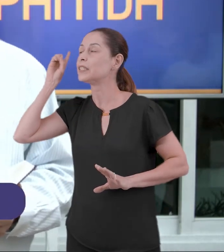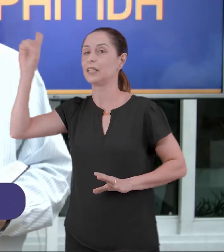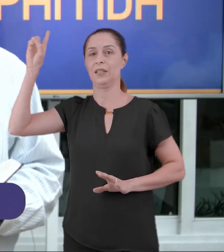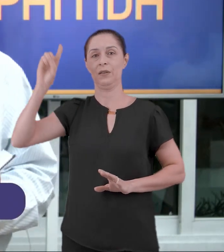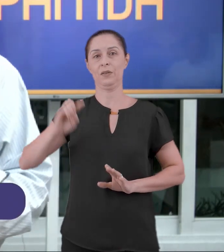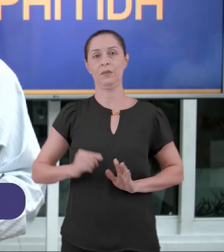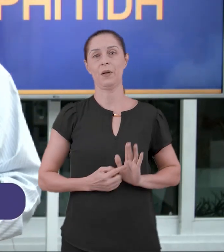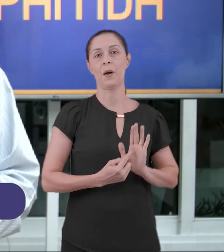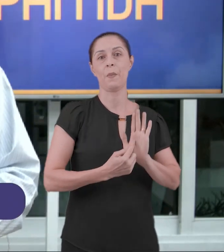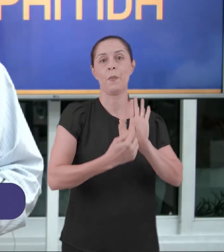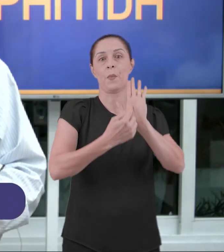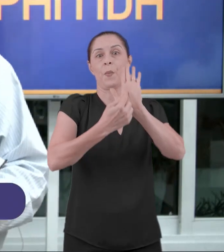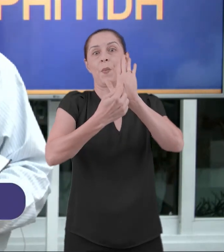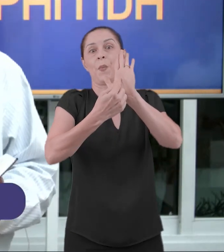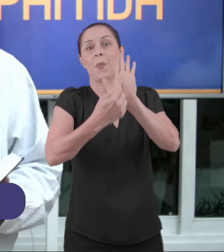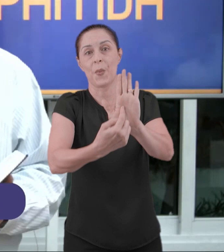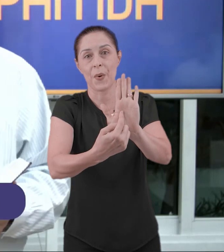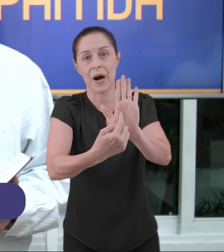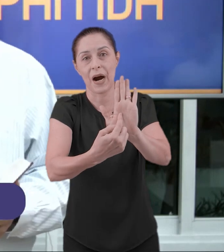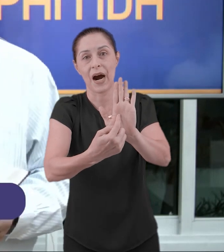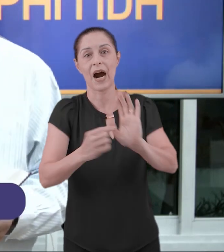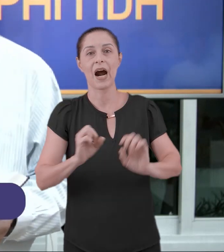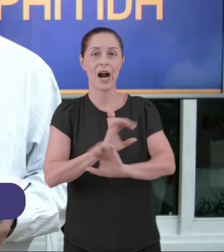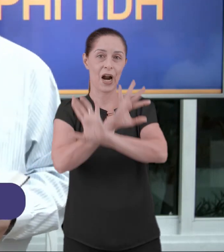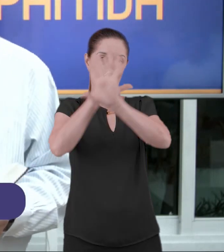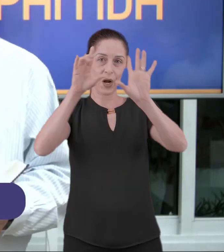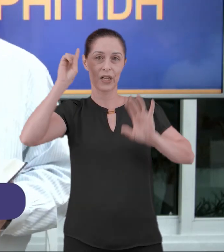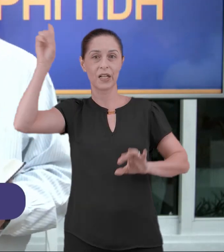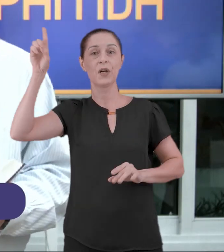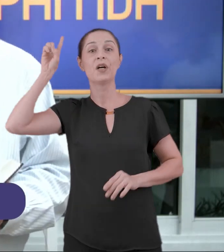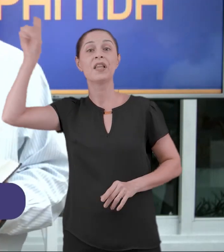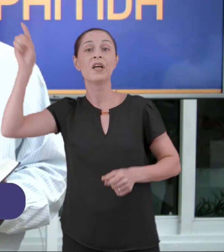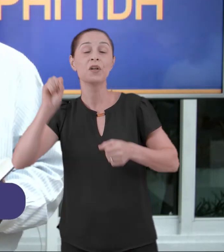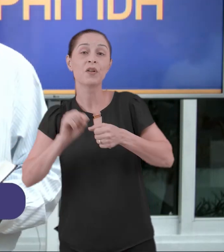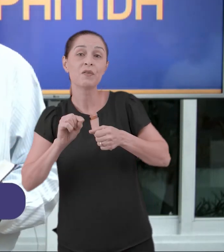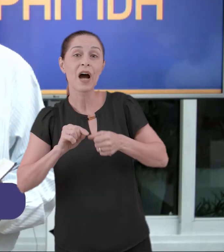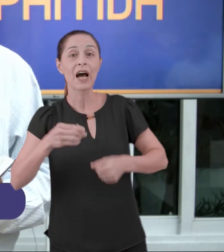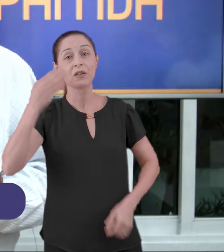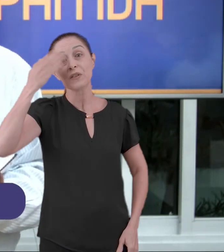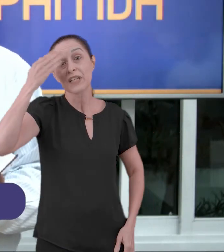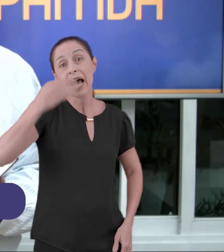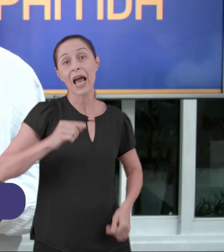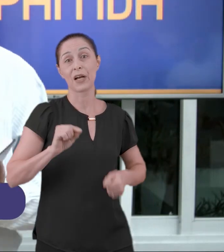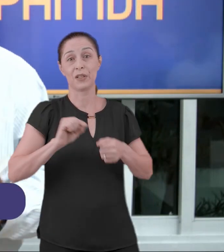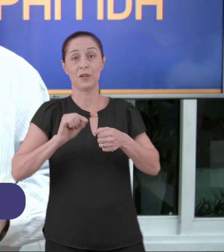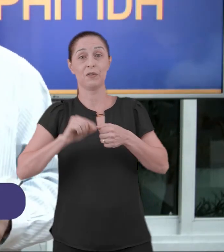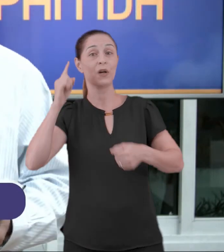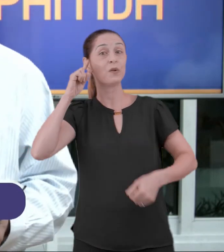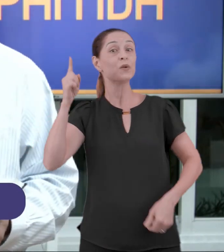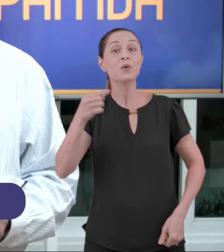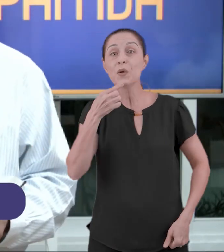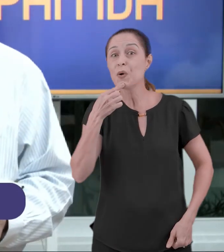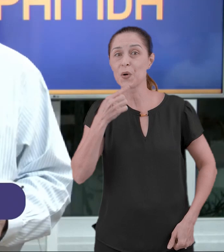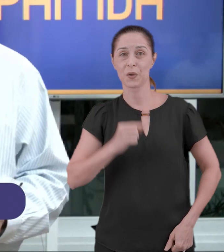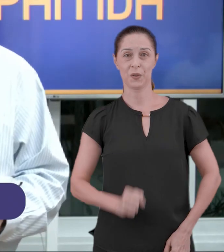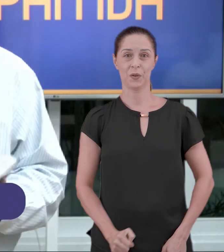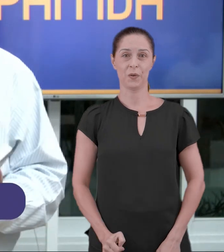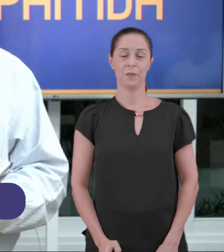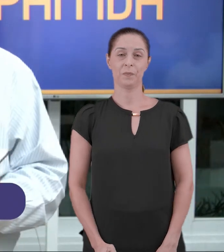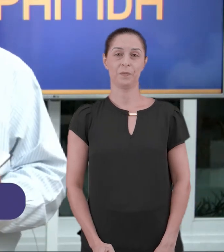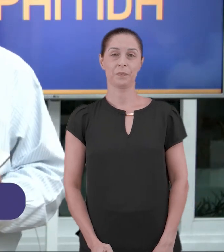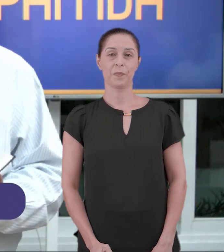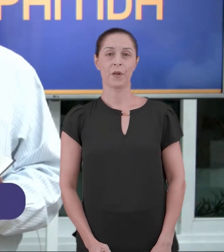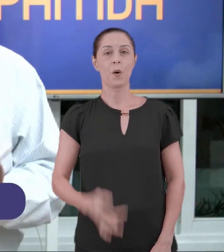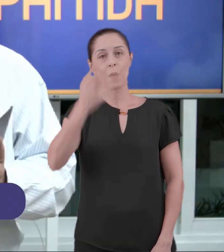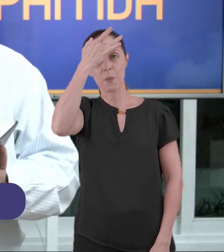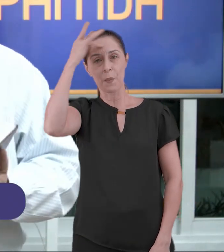Deus que faz o surdo, é Deus que faz o mudo. Quando nós nascemos com alguma deficiência, a Bíblia